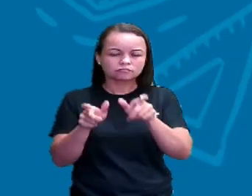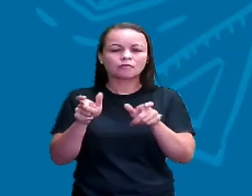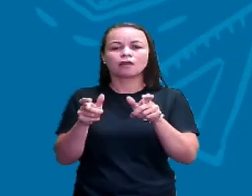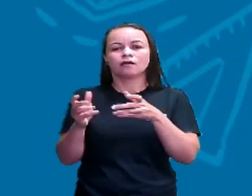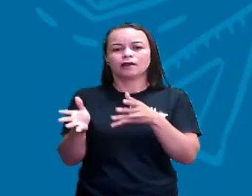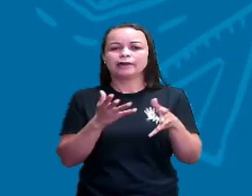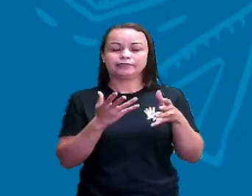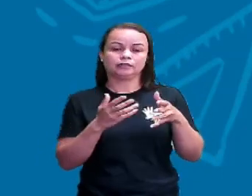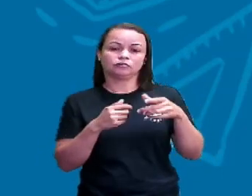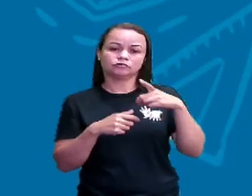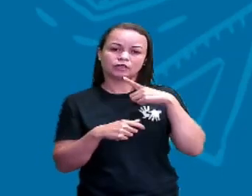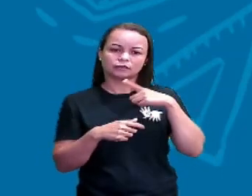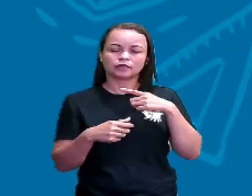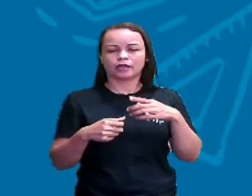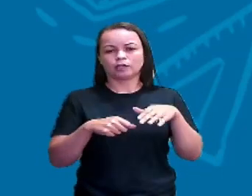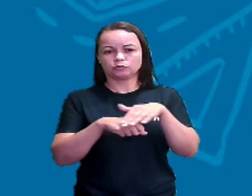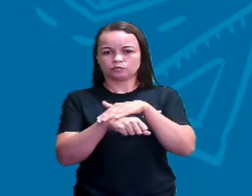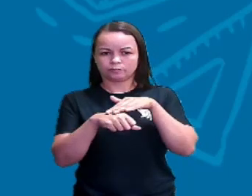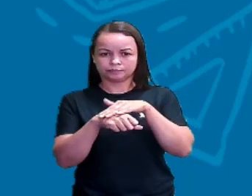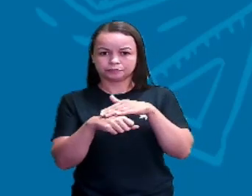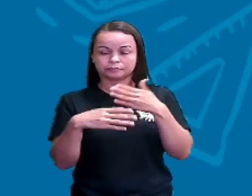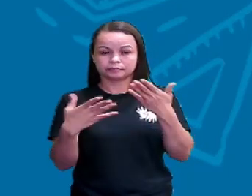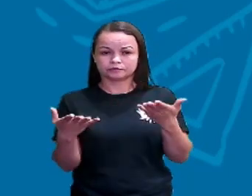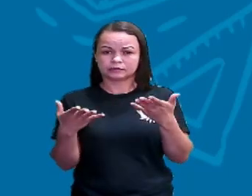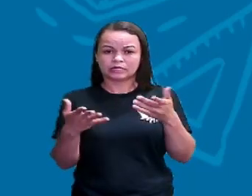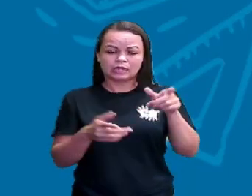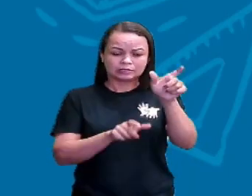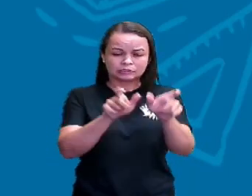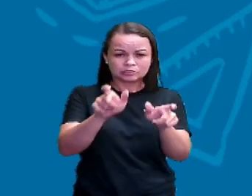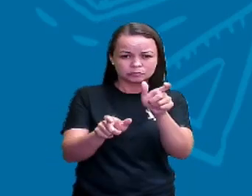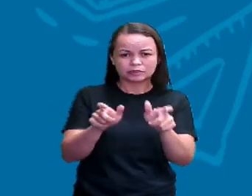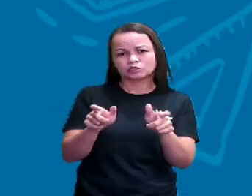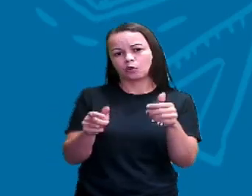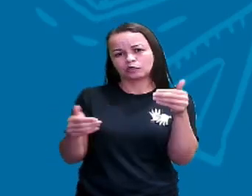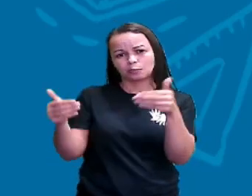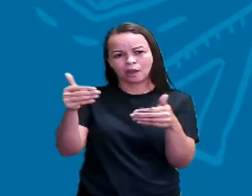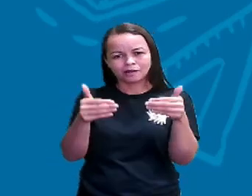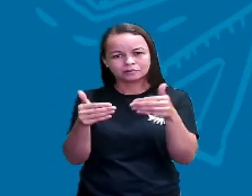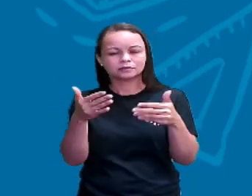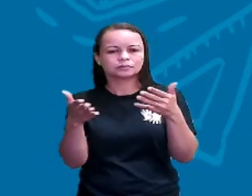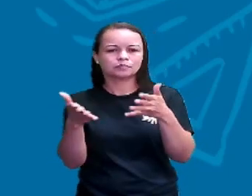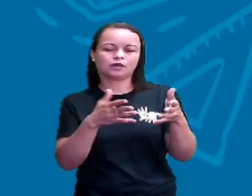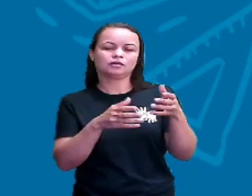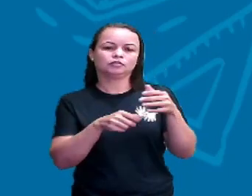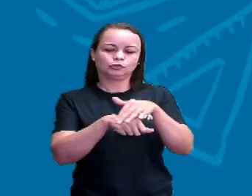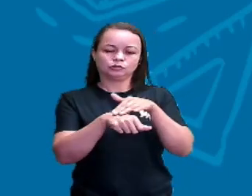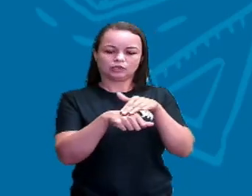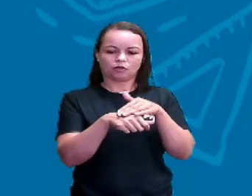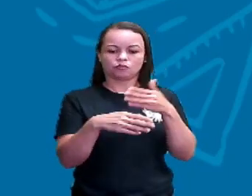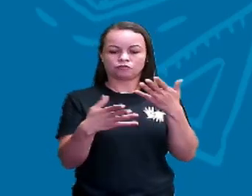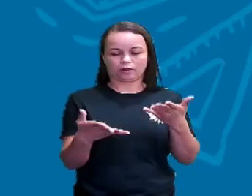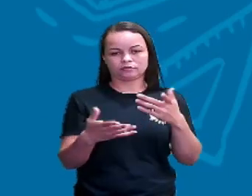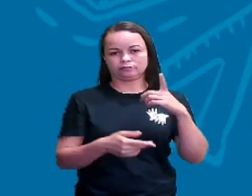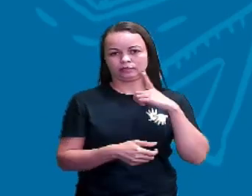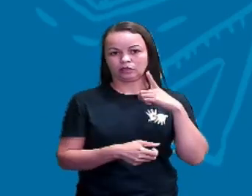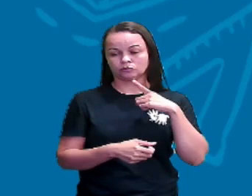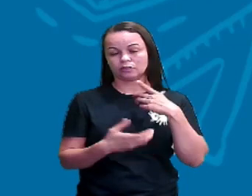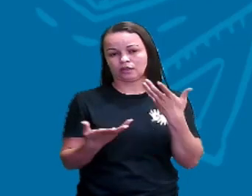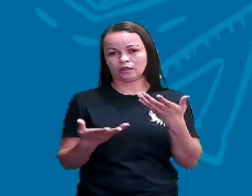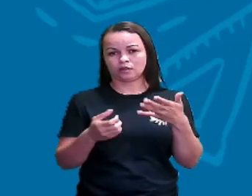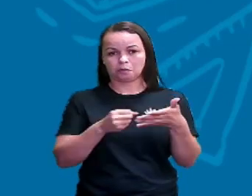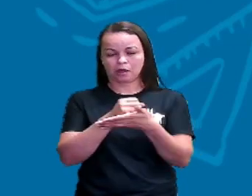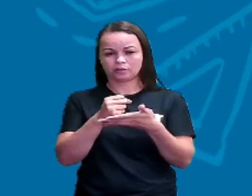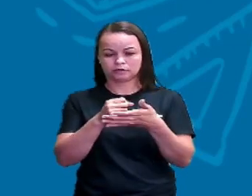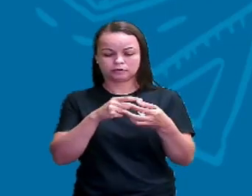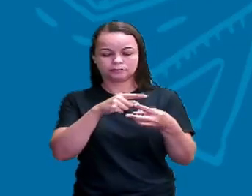mantendo um discurso. Então, quem são essas pessoas participantes do discurso? A gente tem